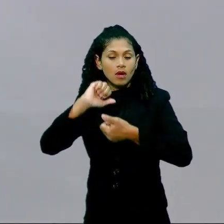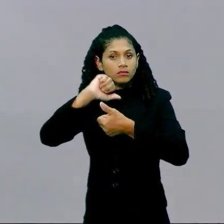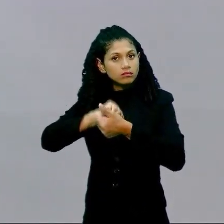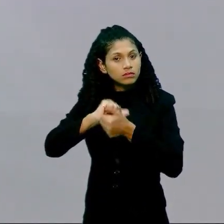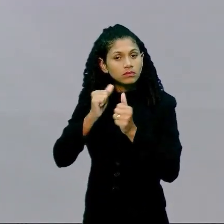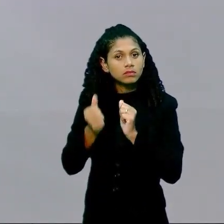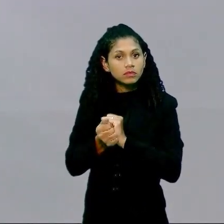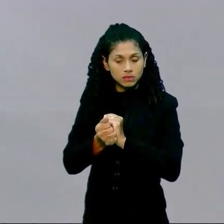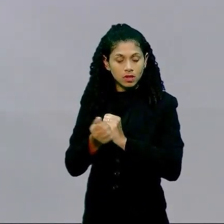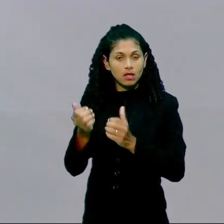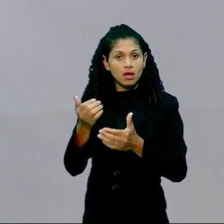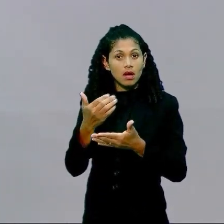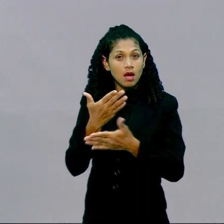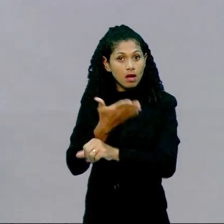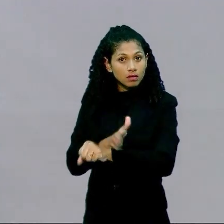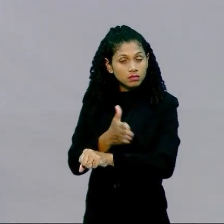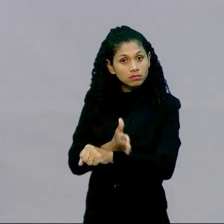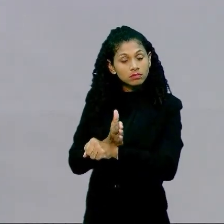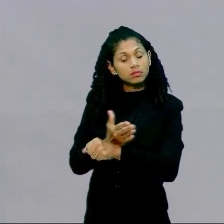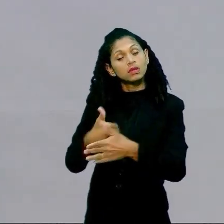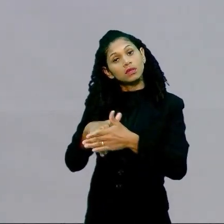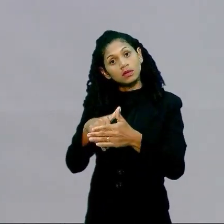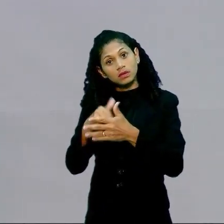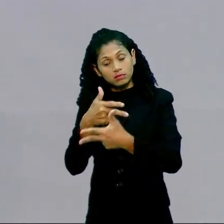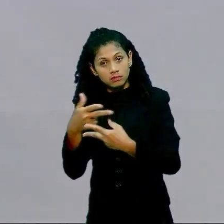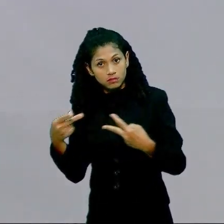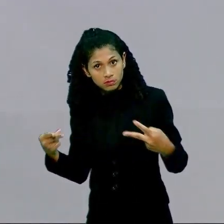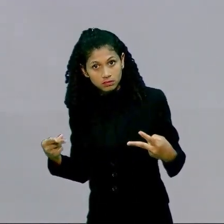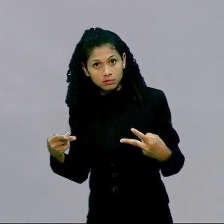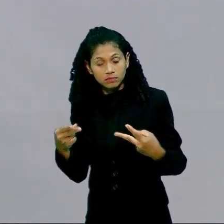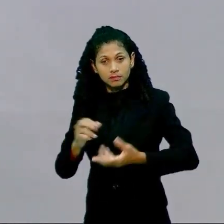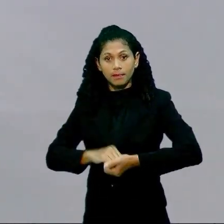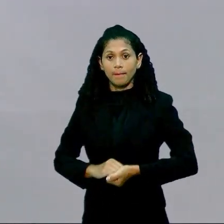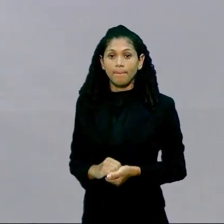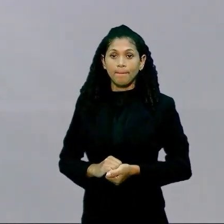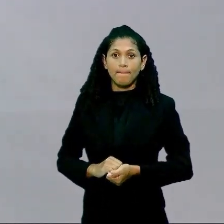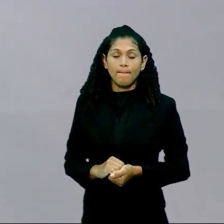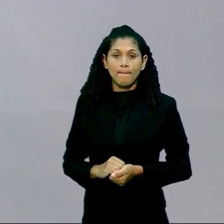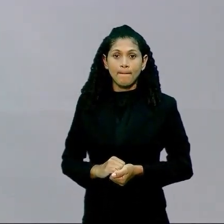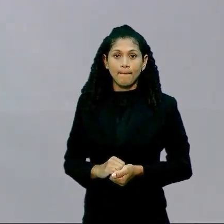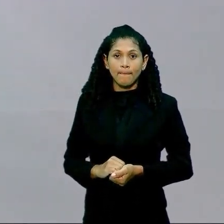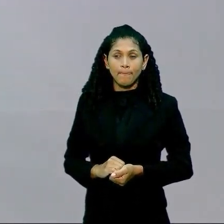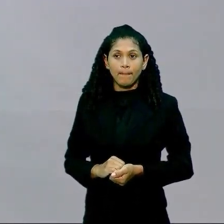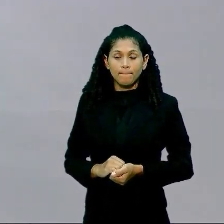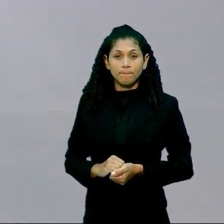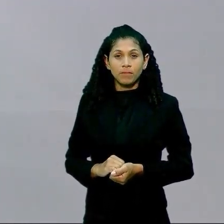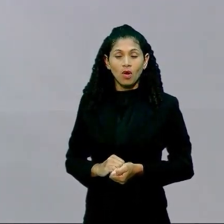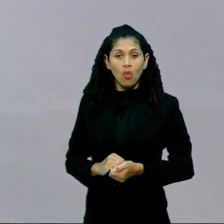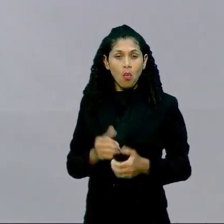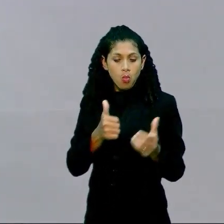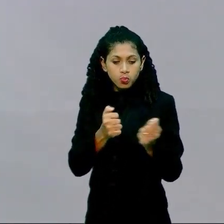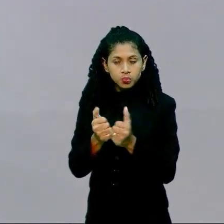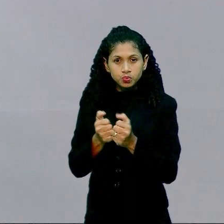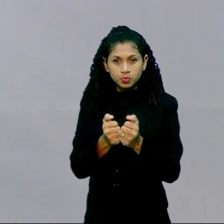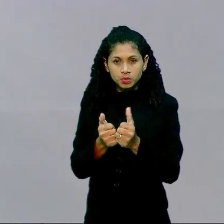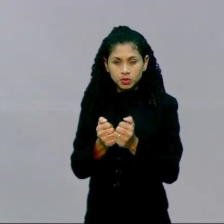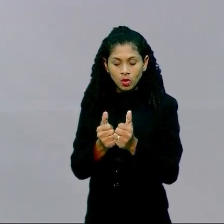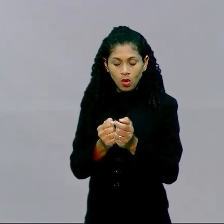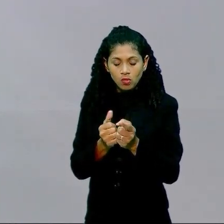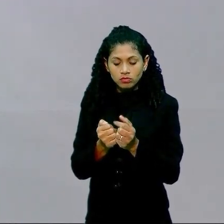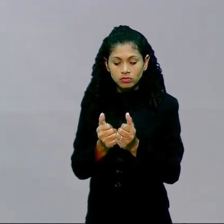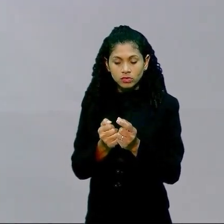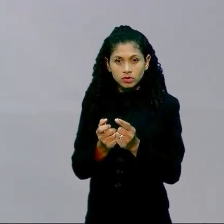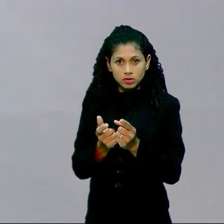a práticas esportivas quanto práticas de jogo para fazer essa vivência. No caso do videogame, ele adapta uma